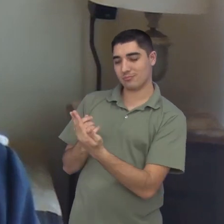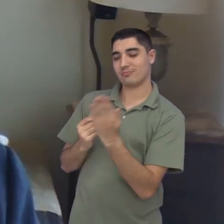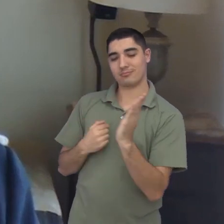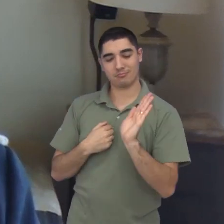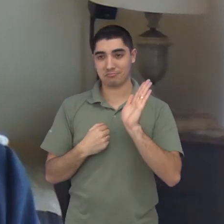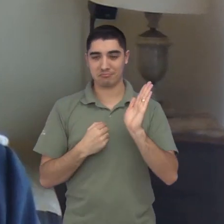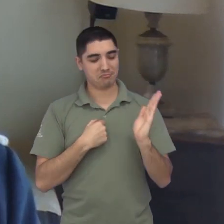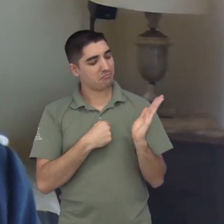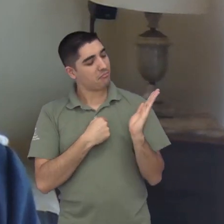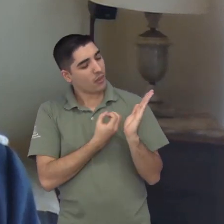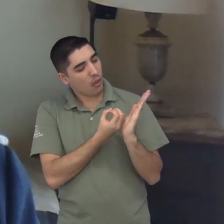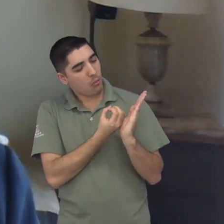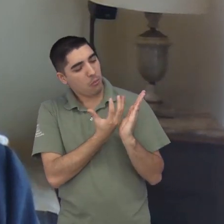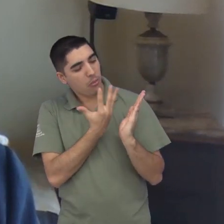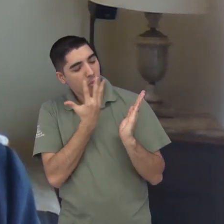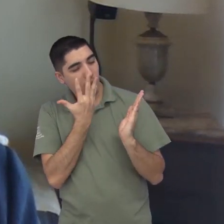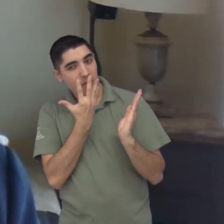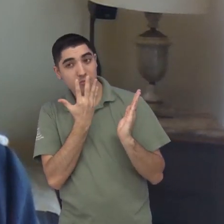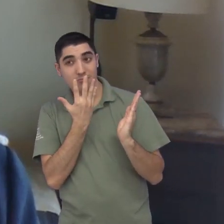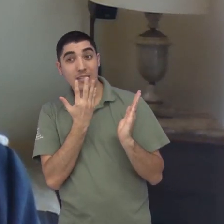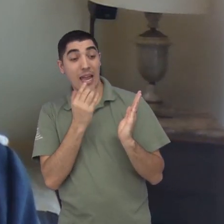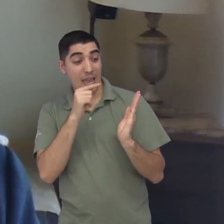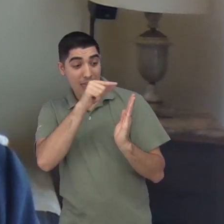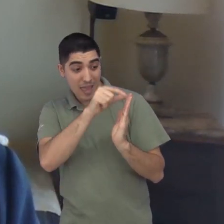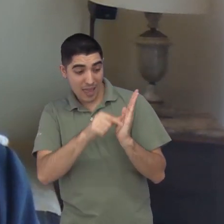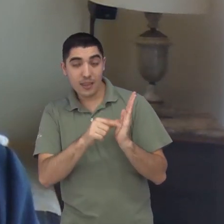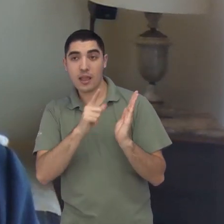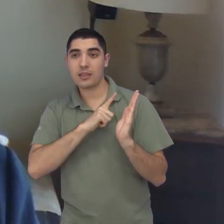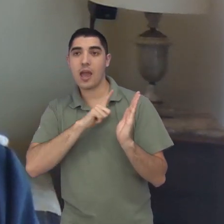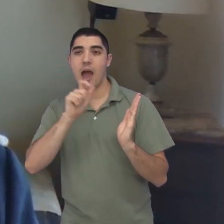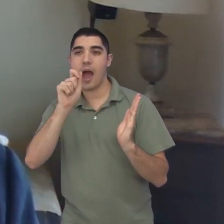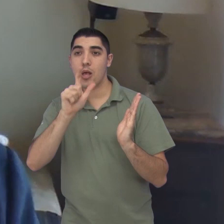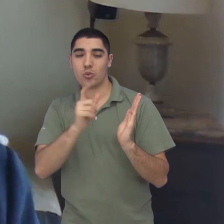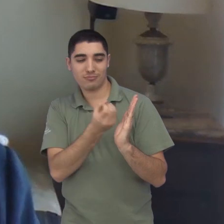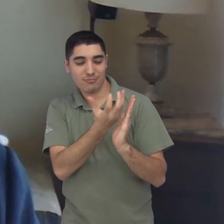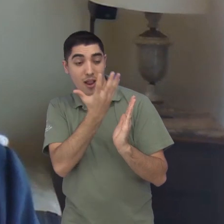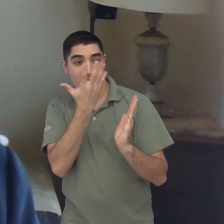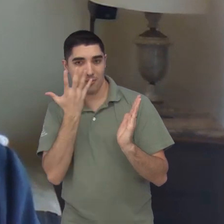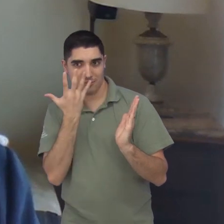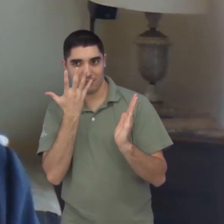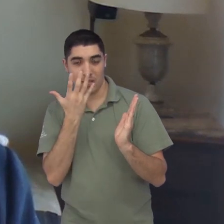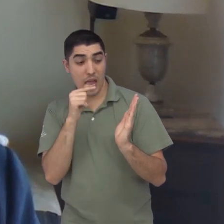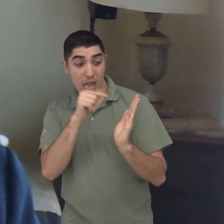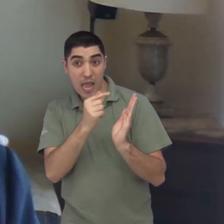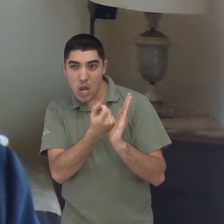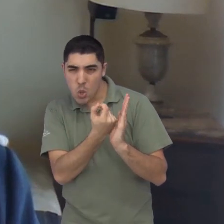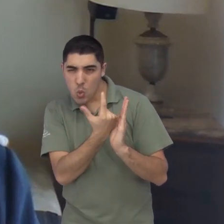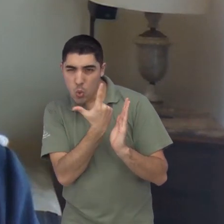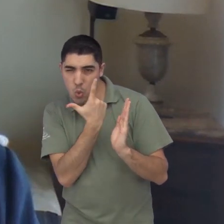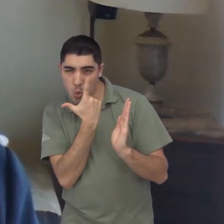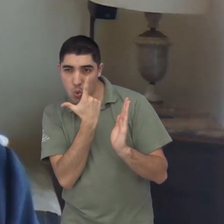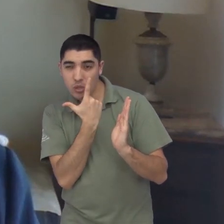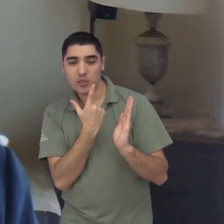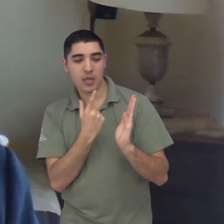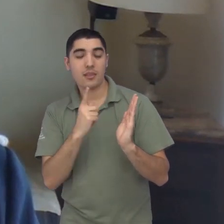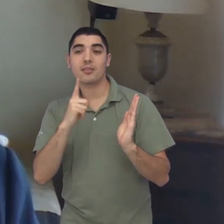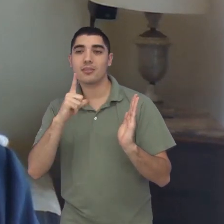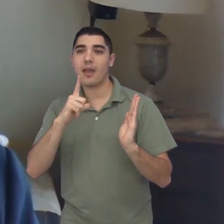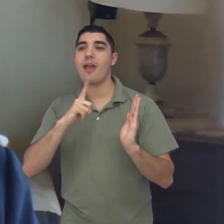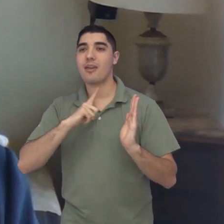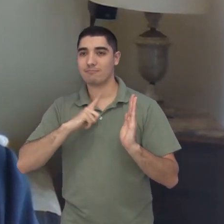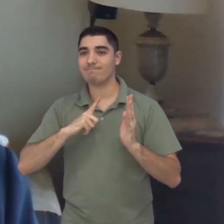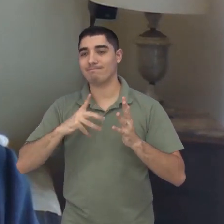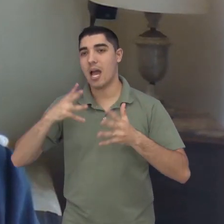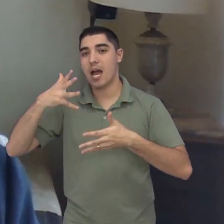o celular, todos esses equipamentos eletrônicos, eles emitem uma luz azul. E essa luz acaba interferindo na produção